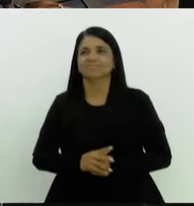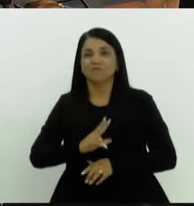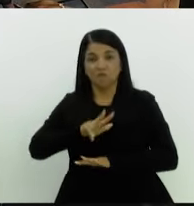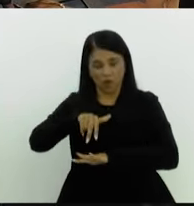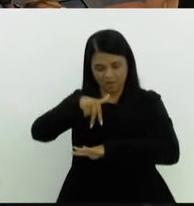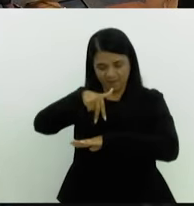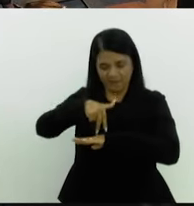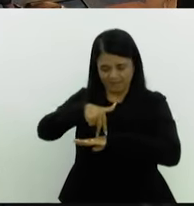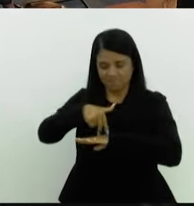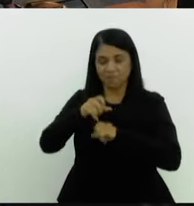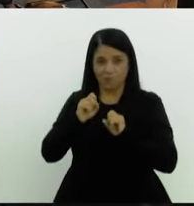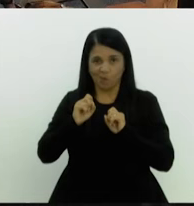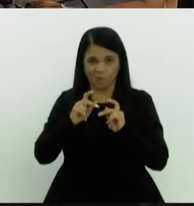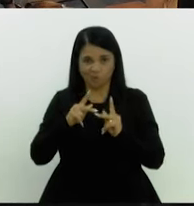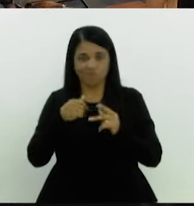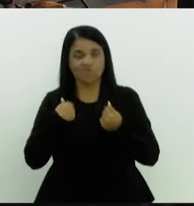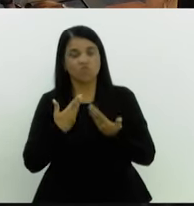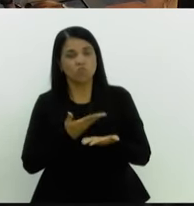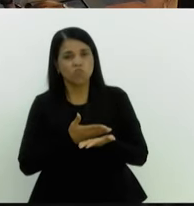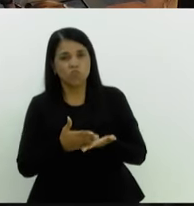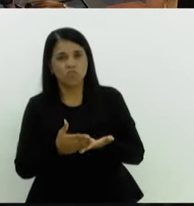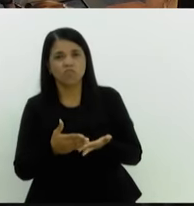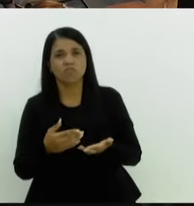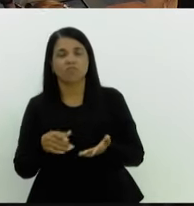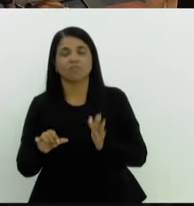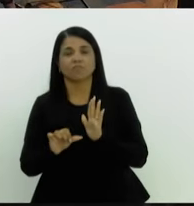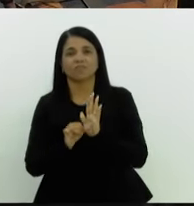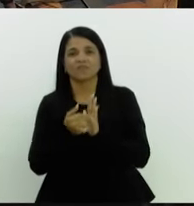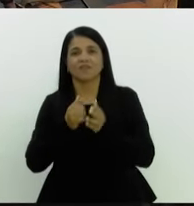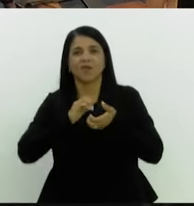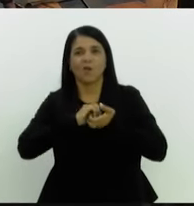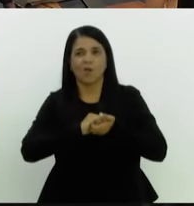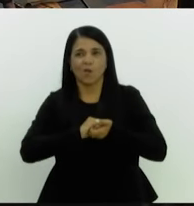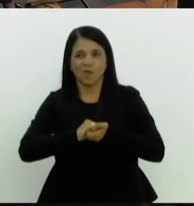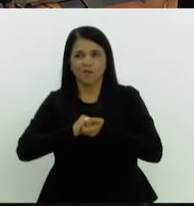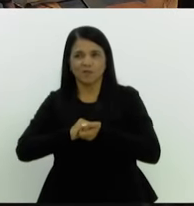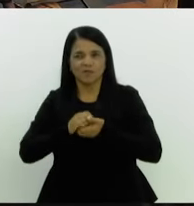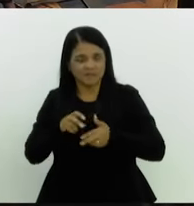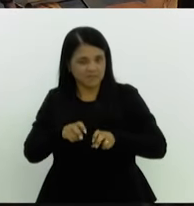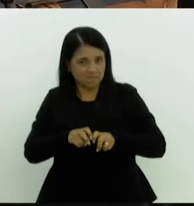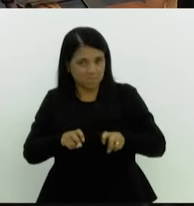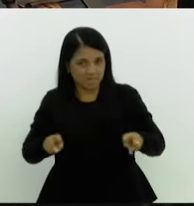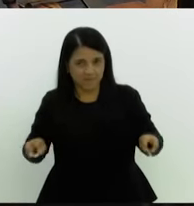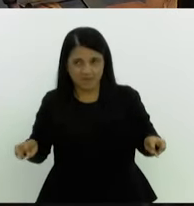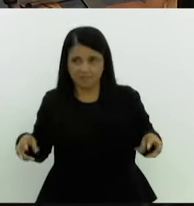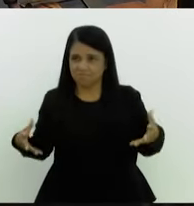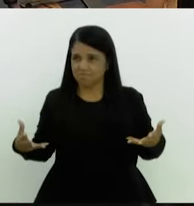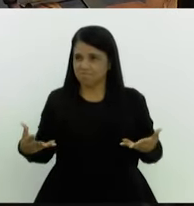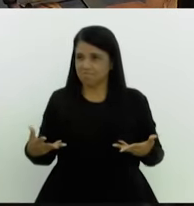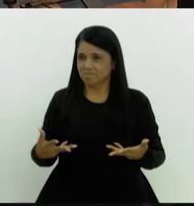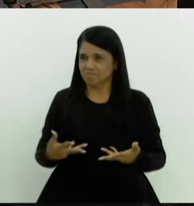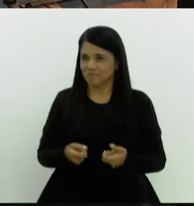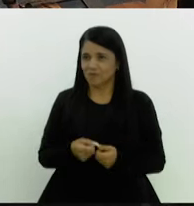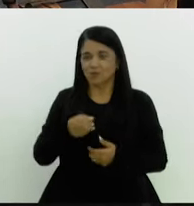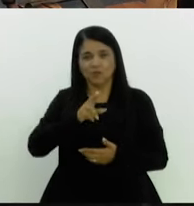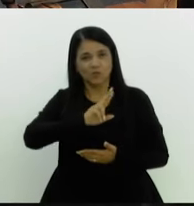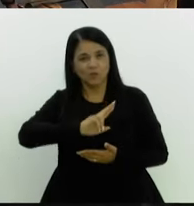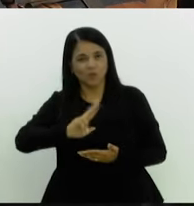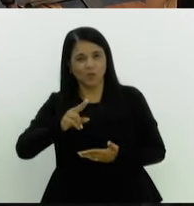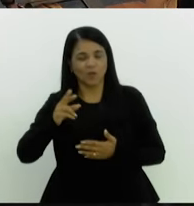levantar eu quero iniciar primeiramente cumprimentando essa mesa maravilhosa no nome da